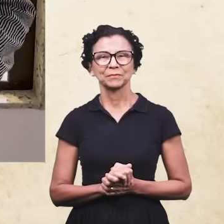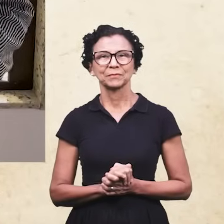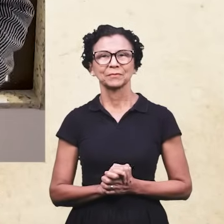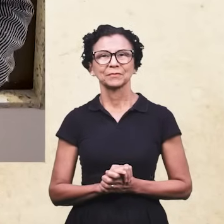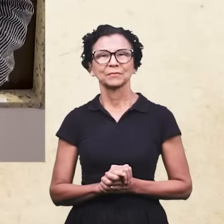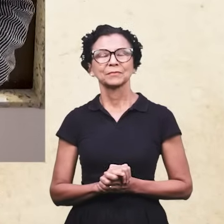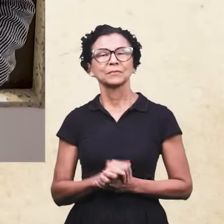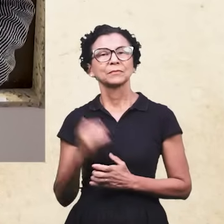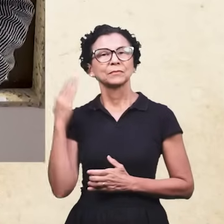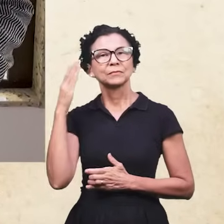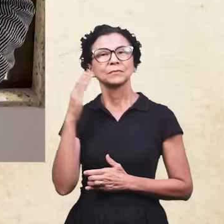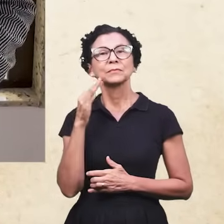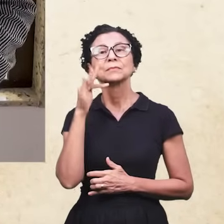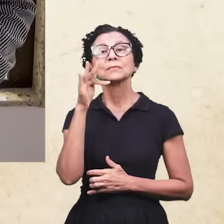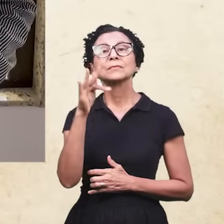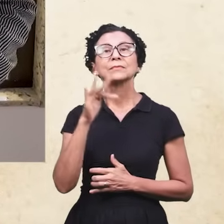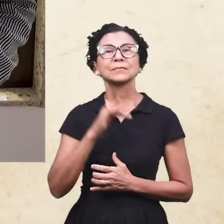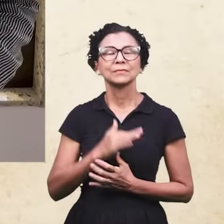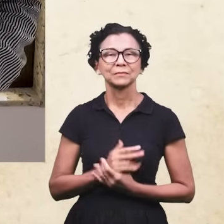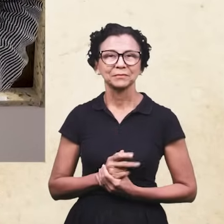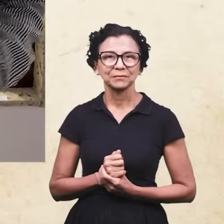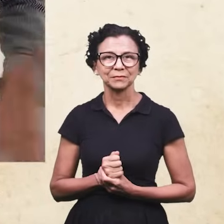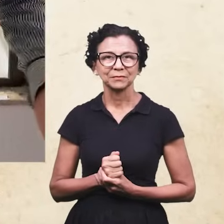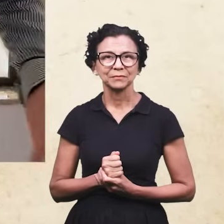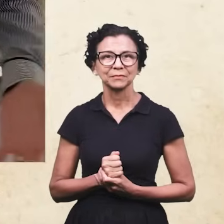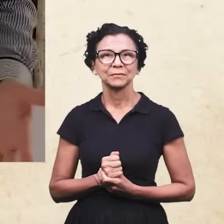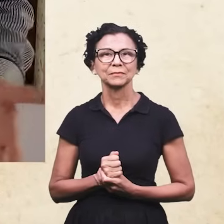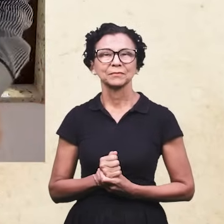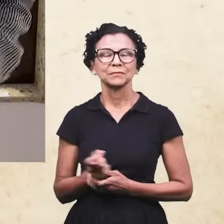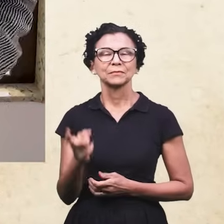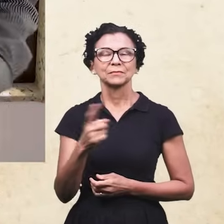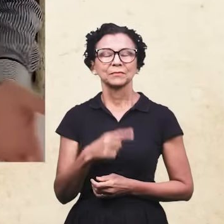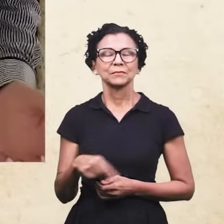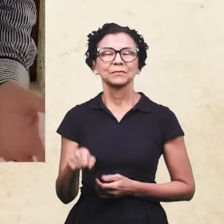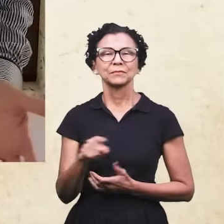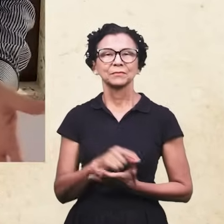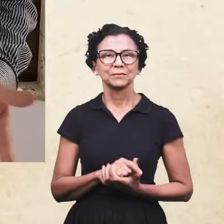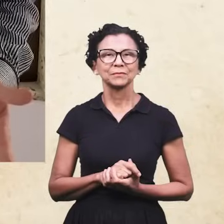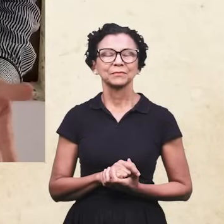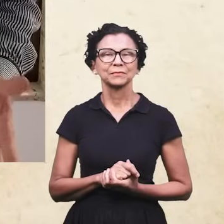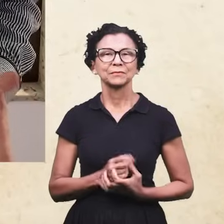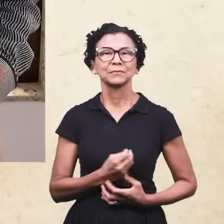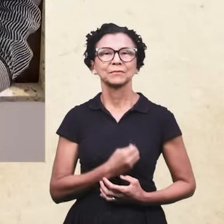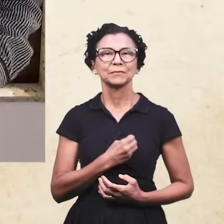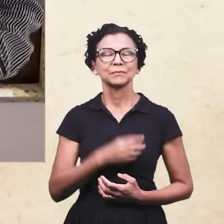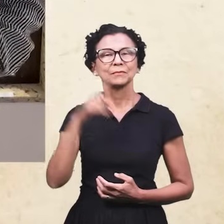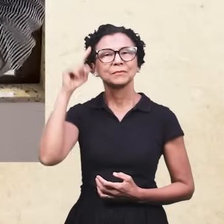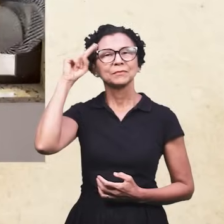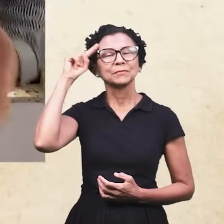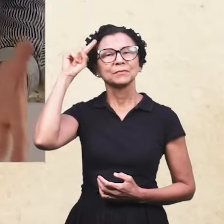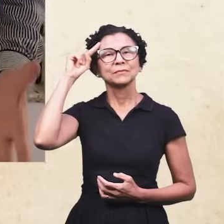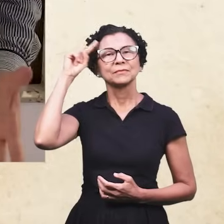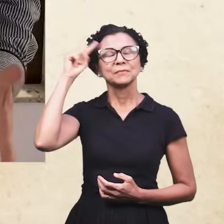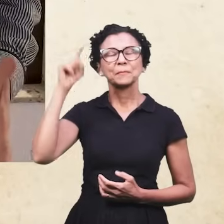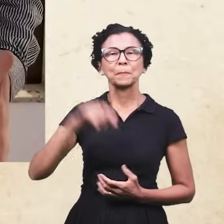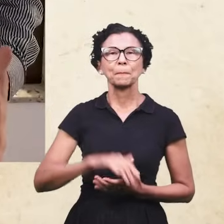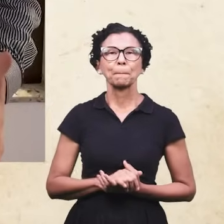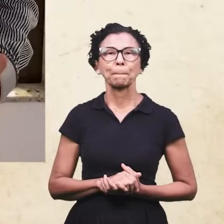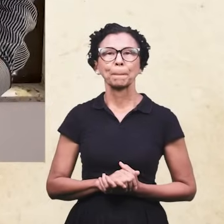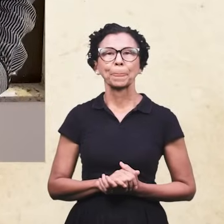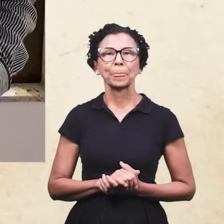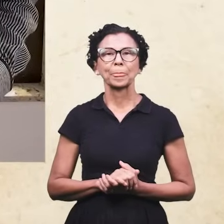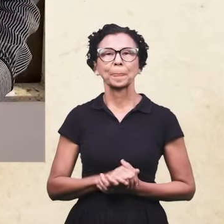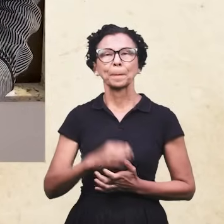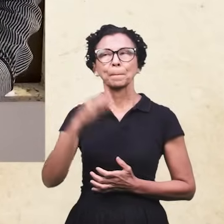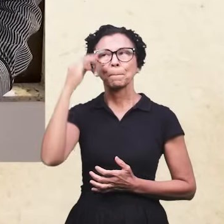breve palavra sobre algo que todos nós vivenciamos todos os dias. Precisamos a